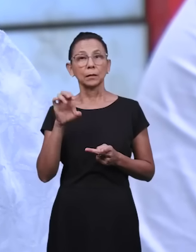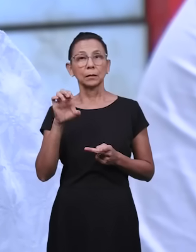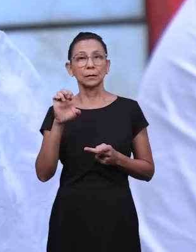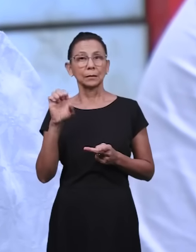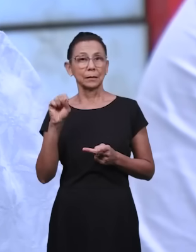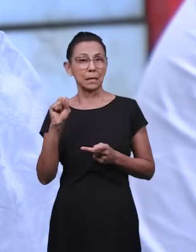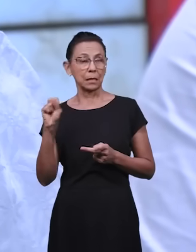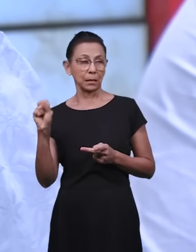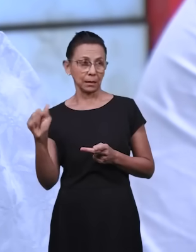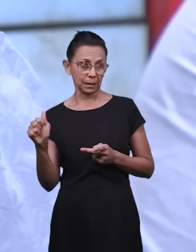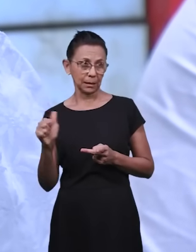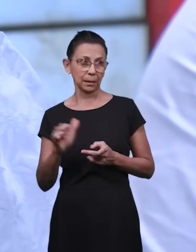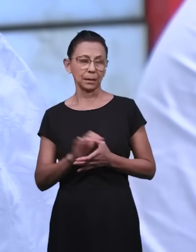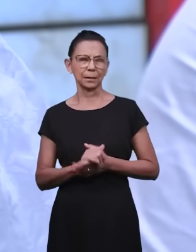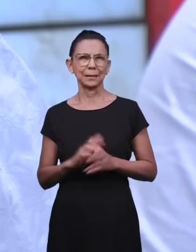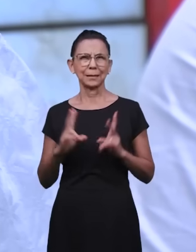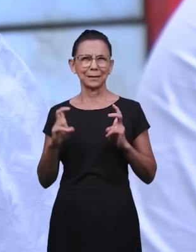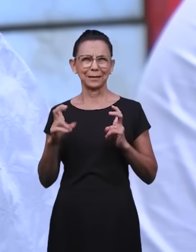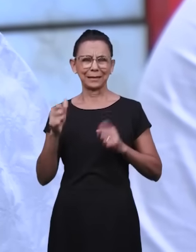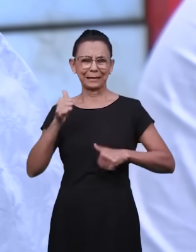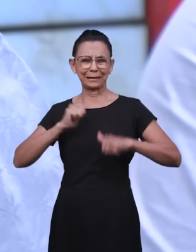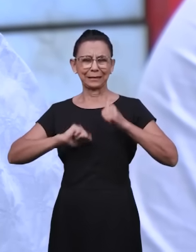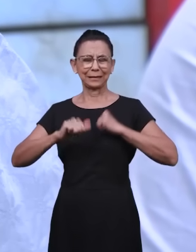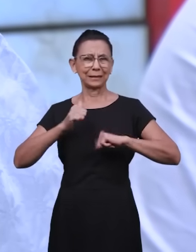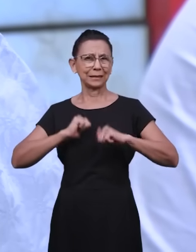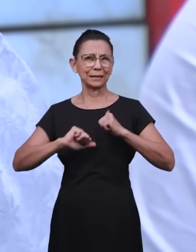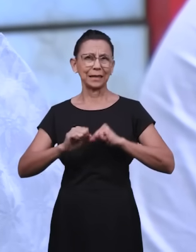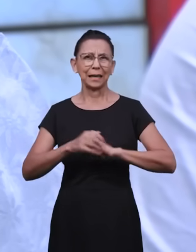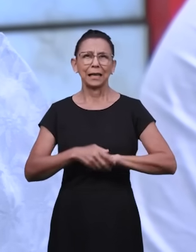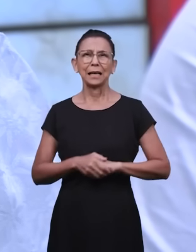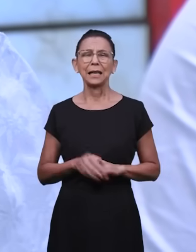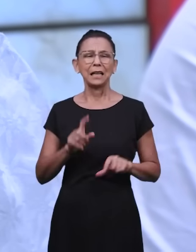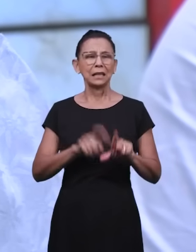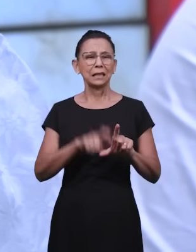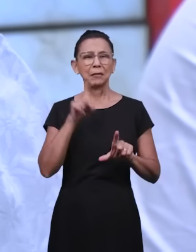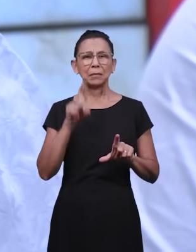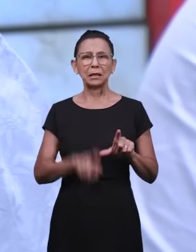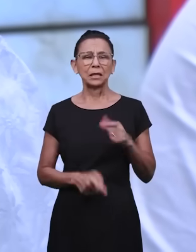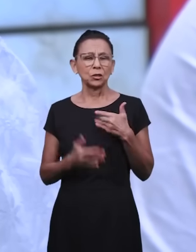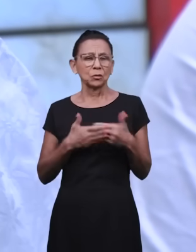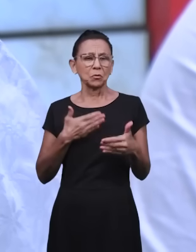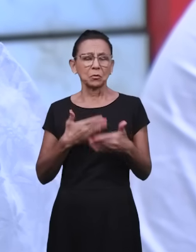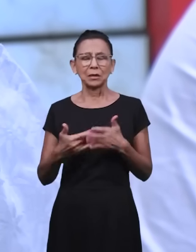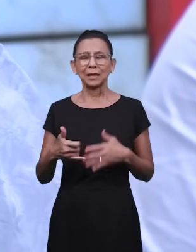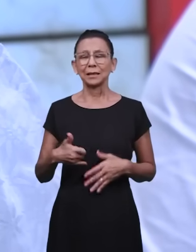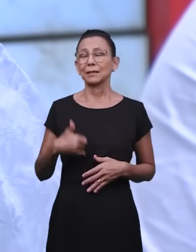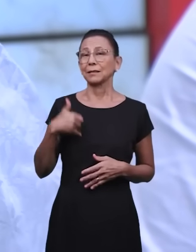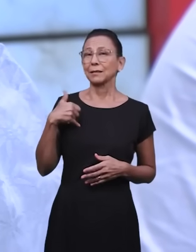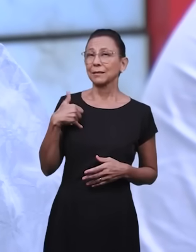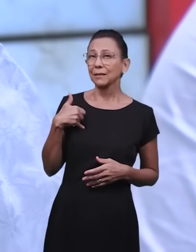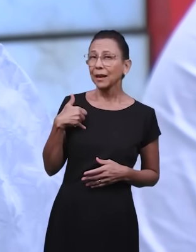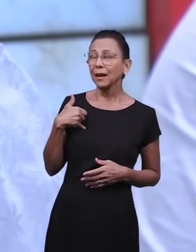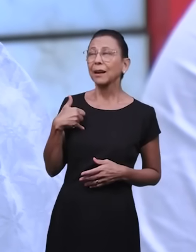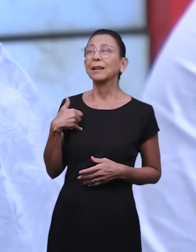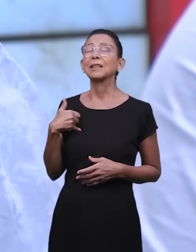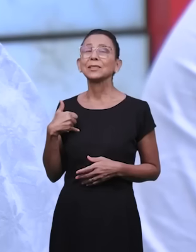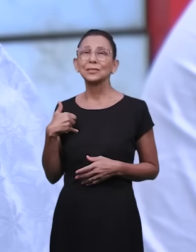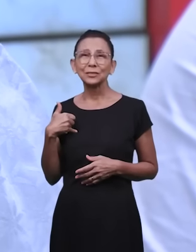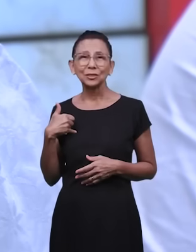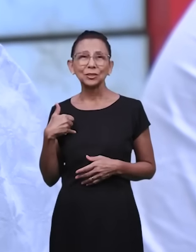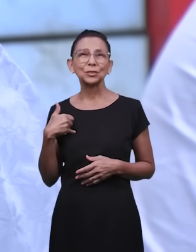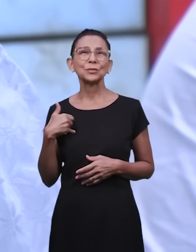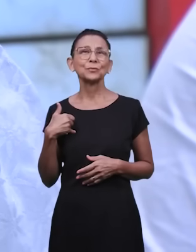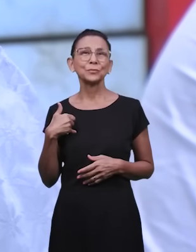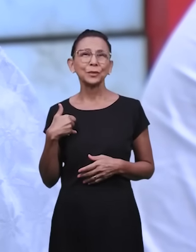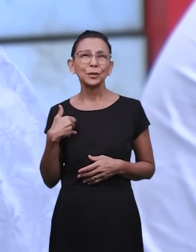hoje acomete muitas pessoas, inclusive indiferente de faixa etária, posição social, e há